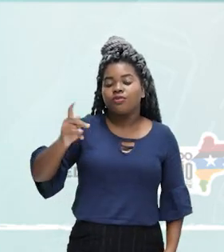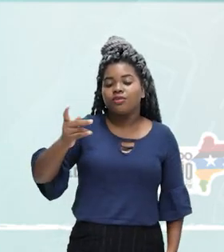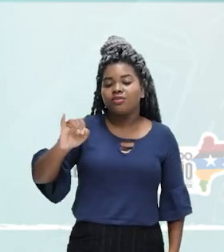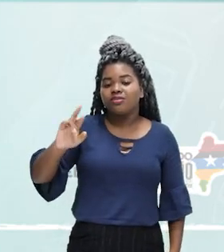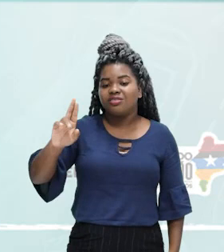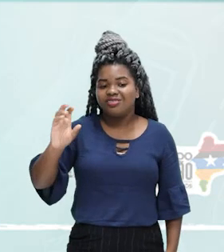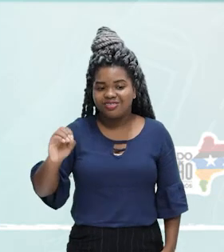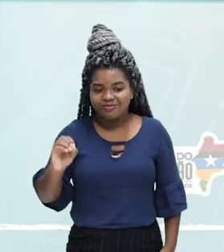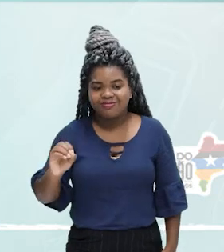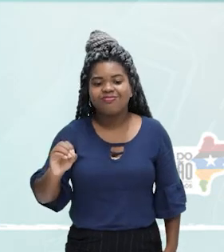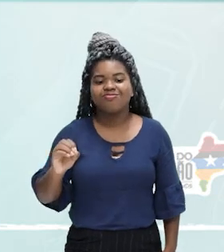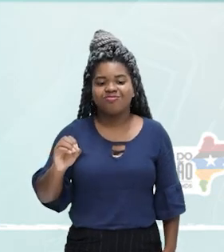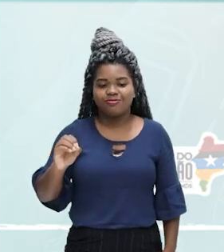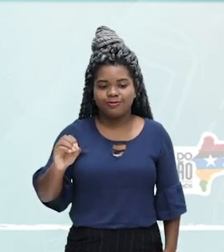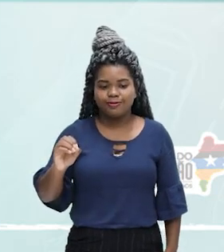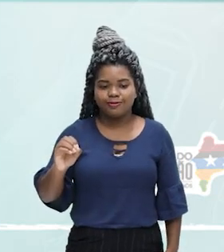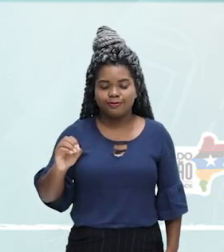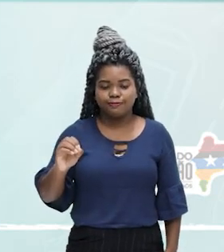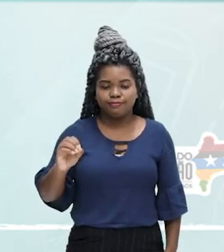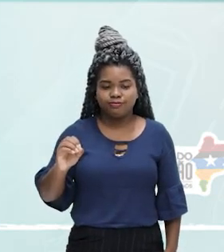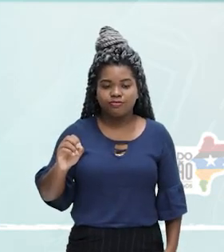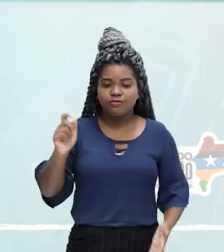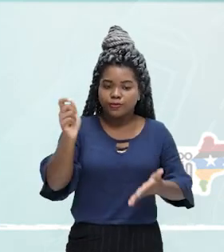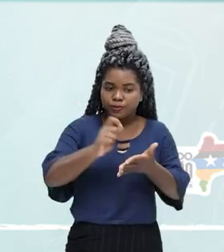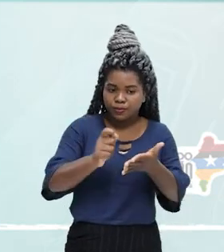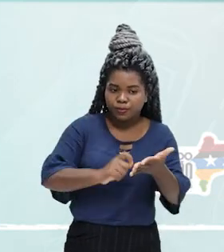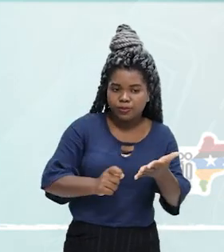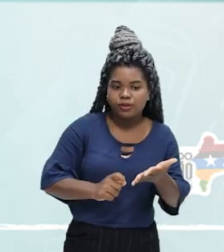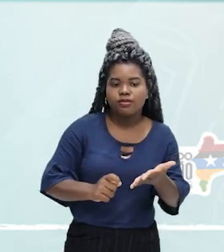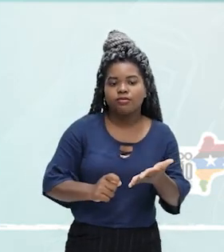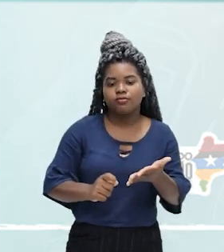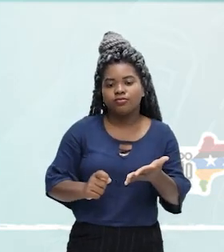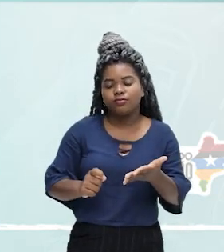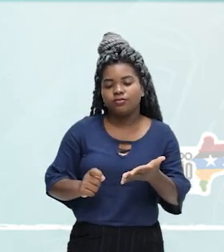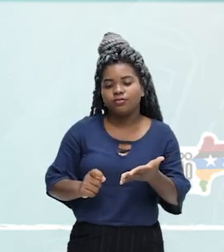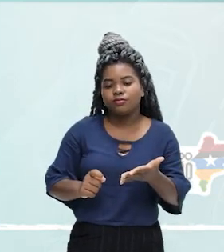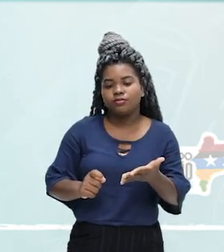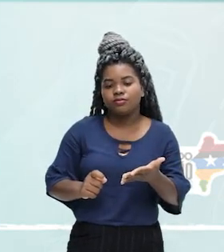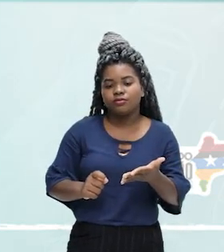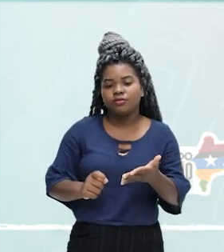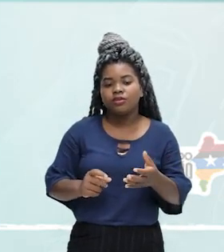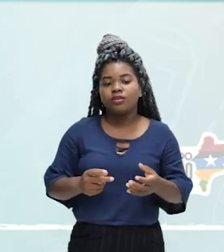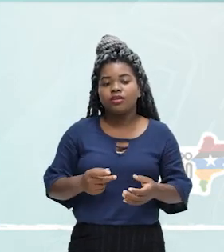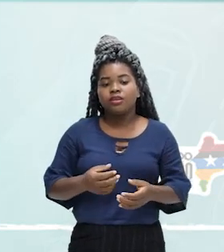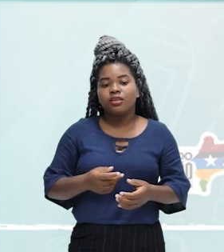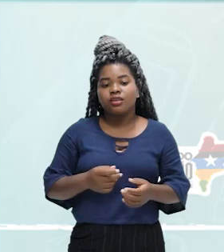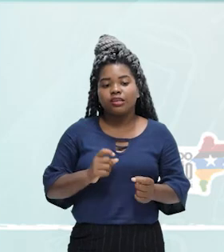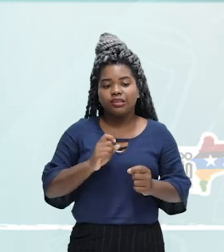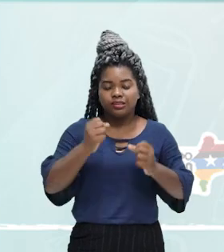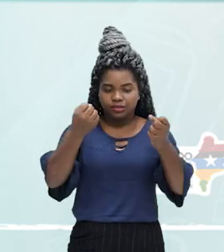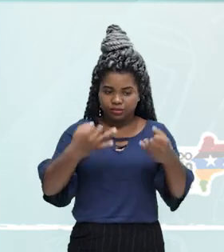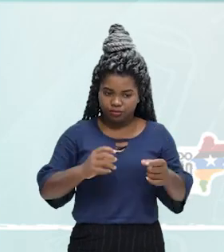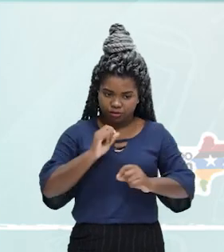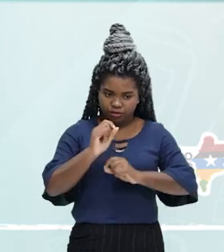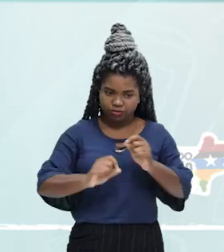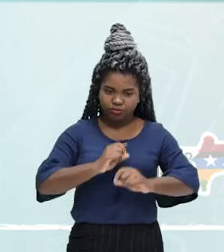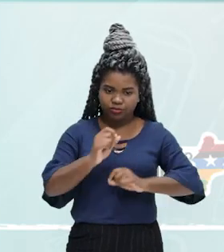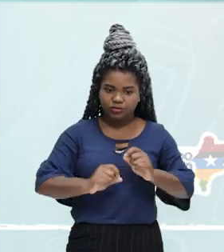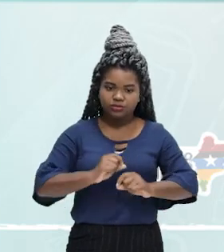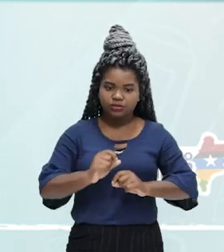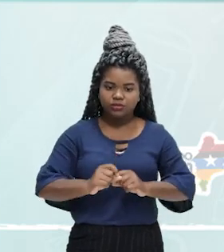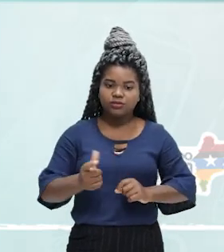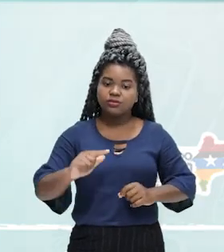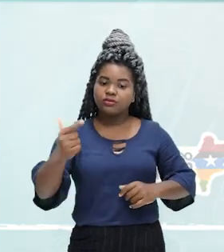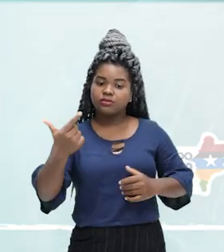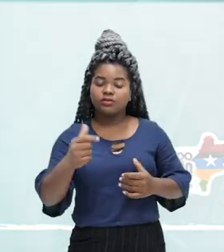escrever o pós-fácil. E, além de escrever, ele menciona sobre a postura dos escritores que